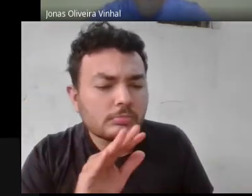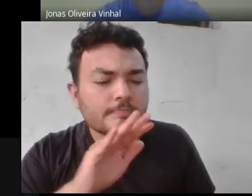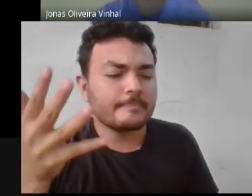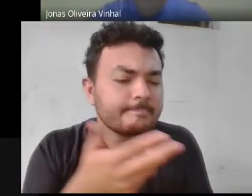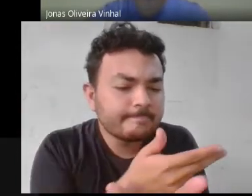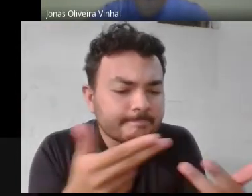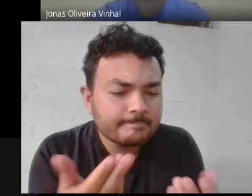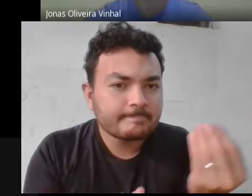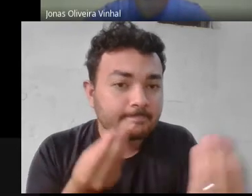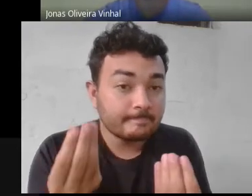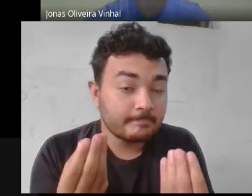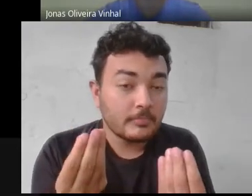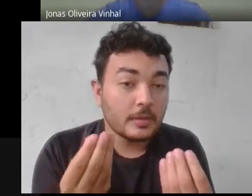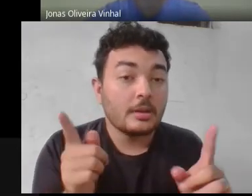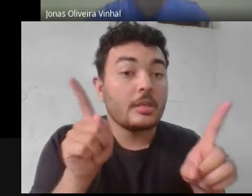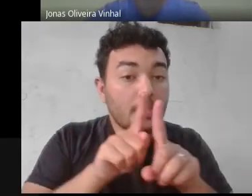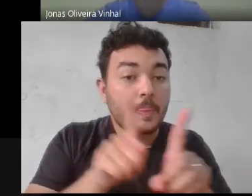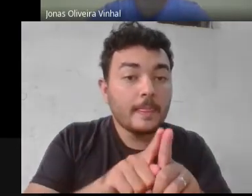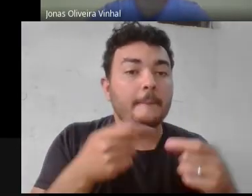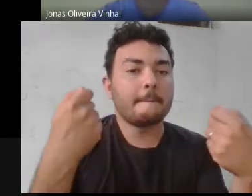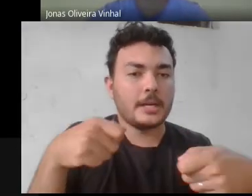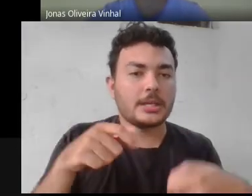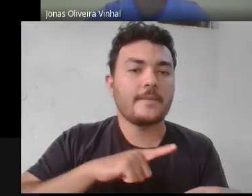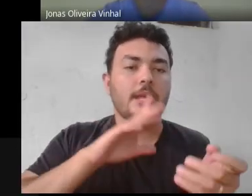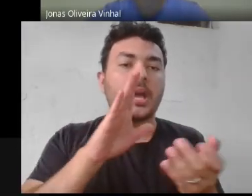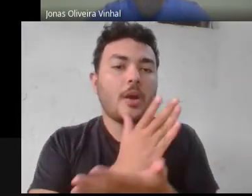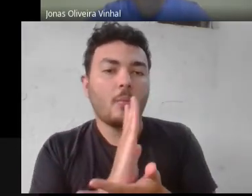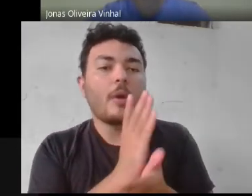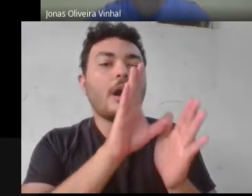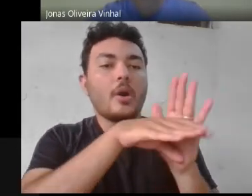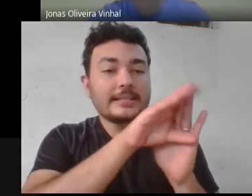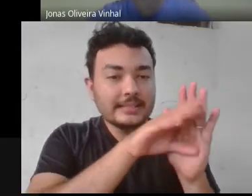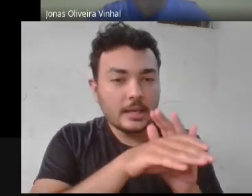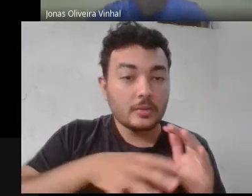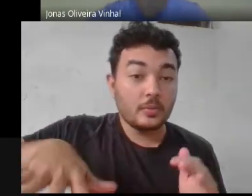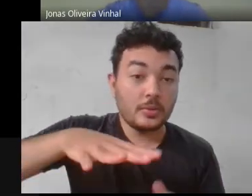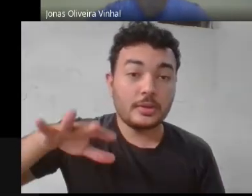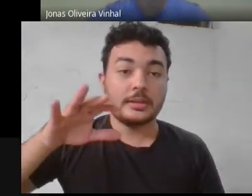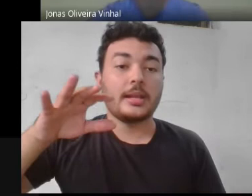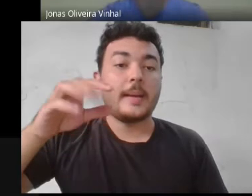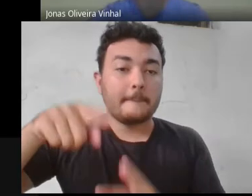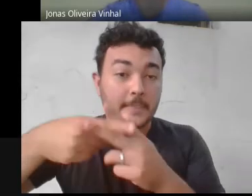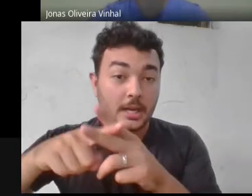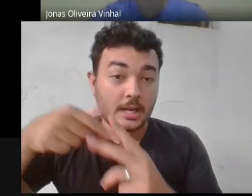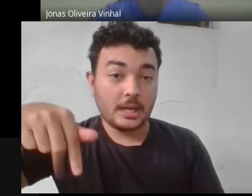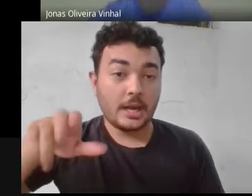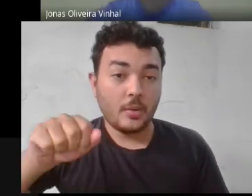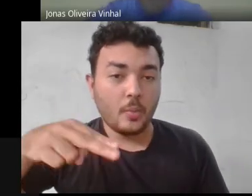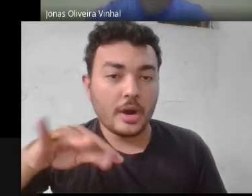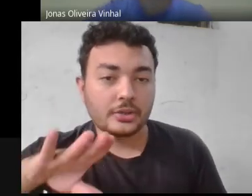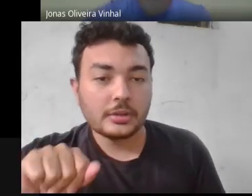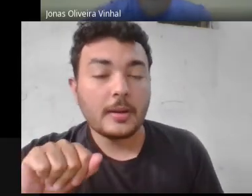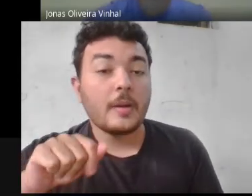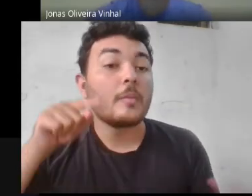dos elétrons nos átomos, então, consequentemente, teriam que se usar esses conceitos de mecânica quântica para tentar explicar a formação da ligação química,